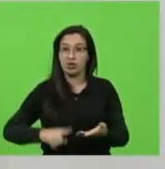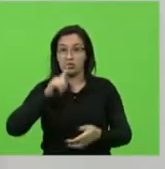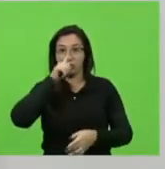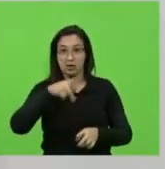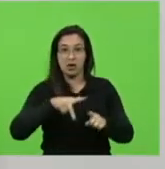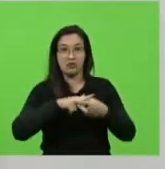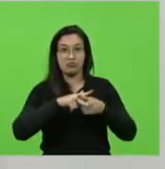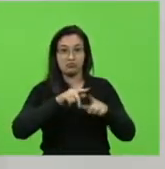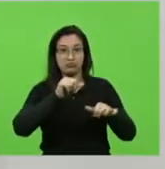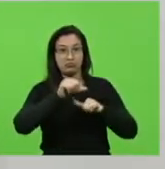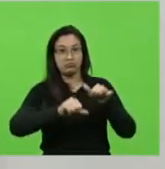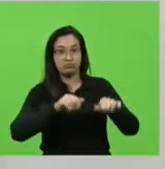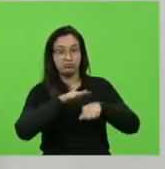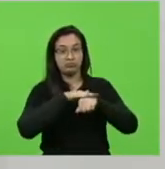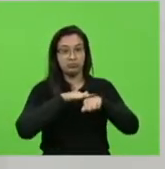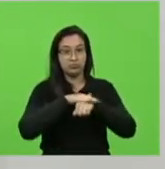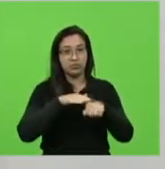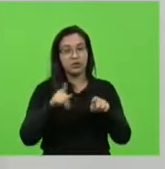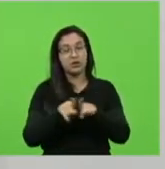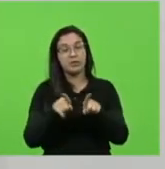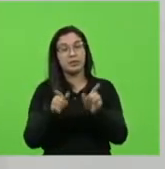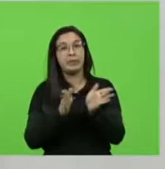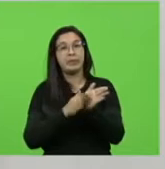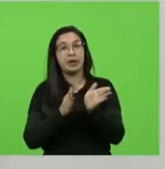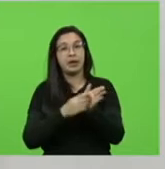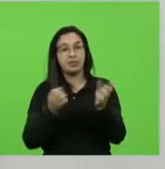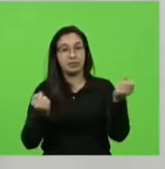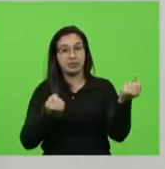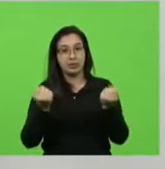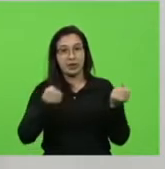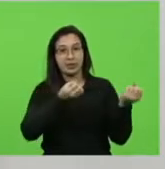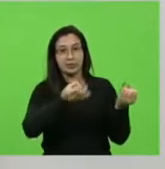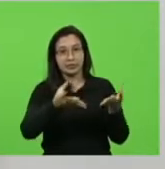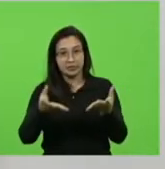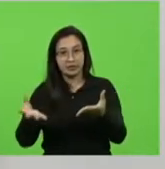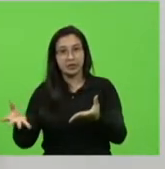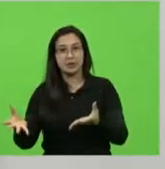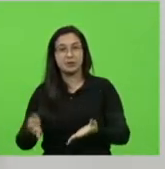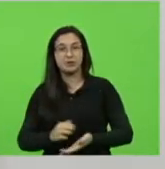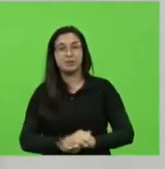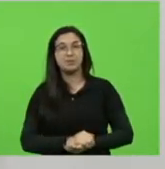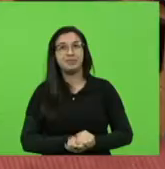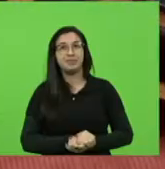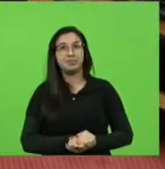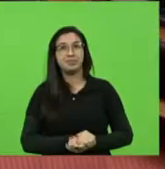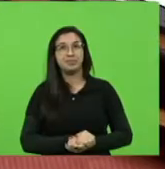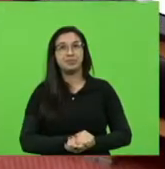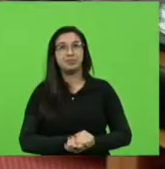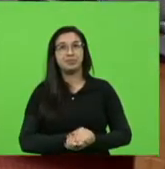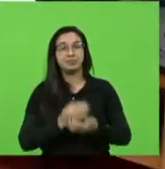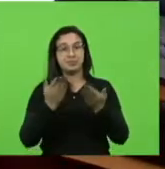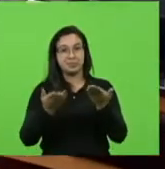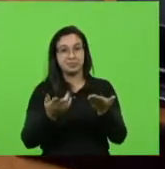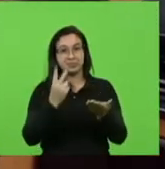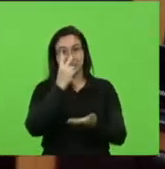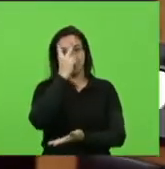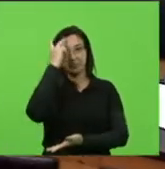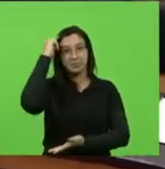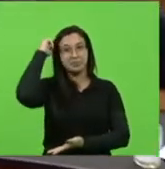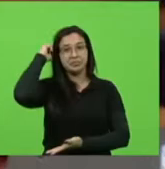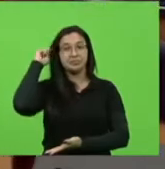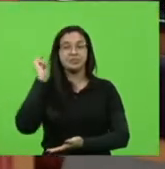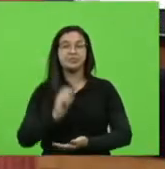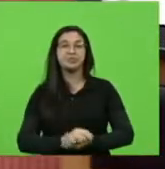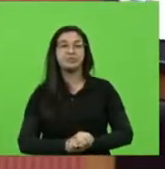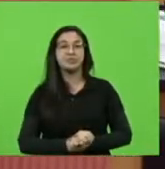parabéns pelas viaturas. Concedo a parte ao deputado Vicente Caropreso. Nobre deputado Alba, estava falando aqui